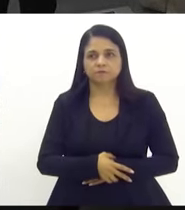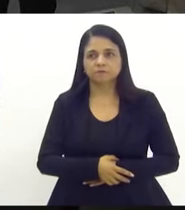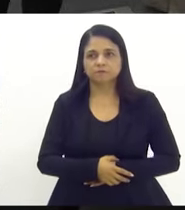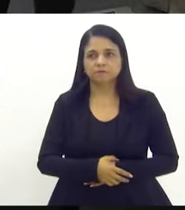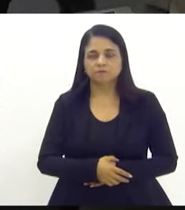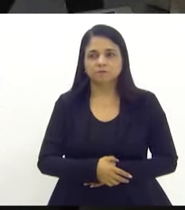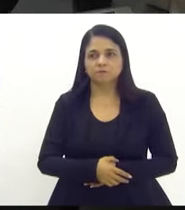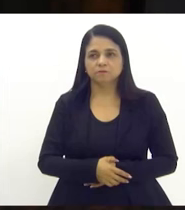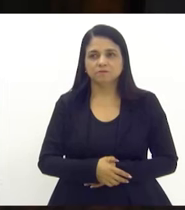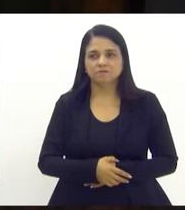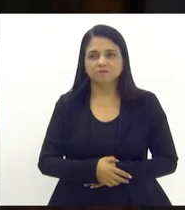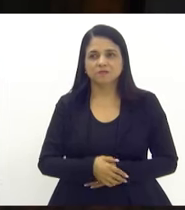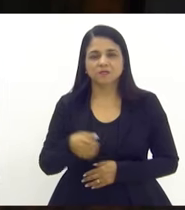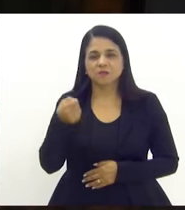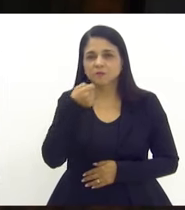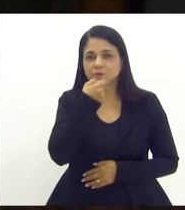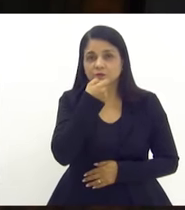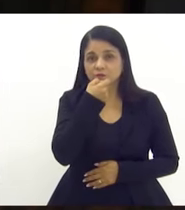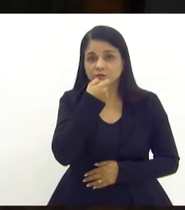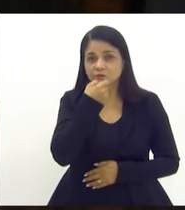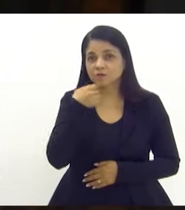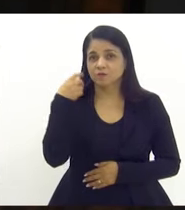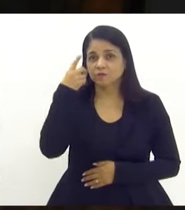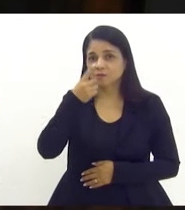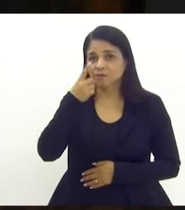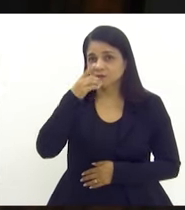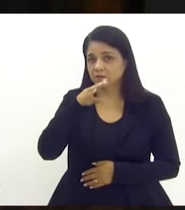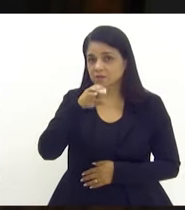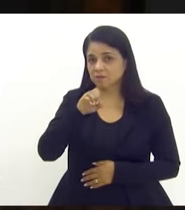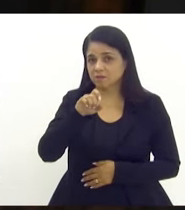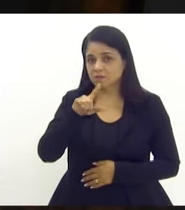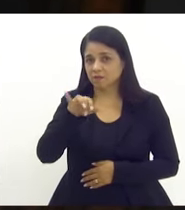O microfone, deputada Célia, não está funcionando.